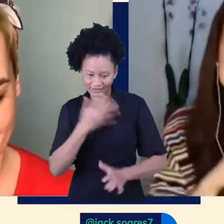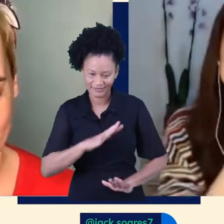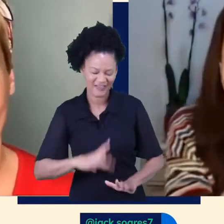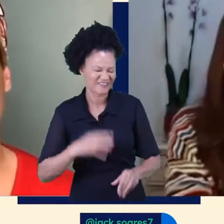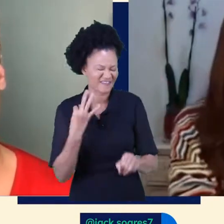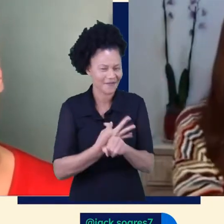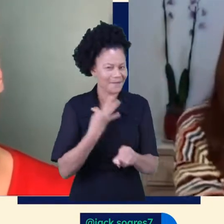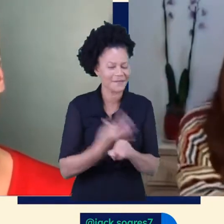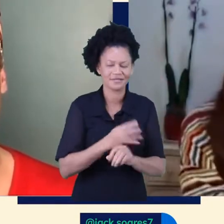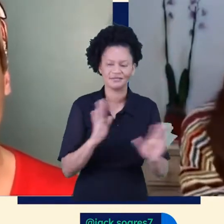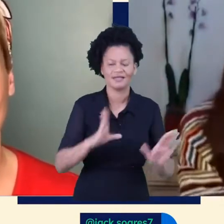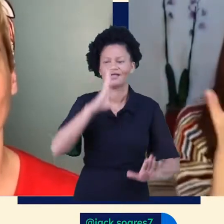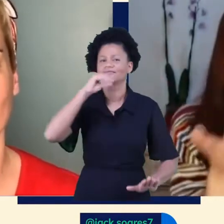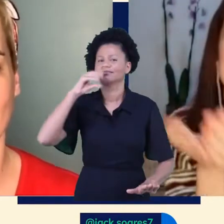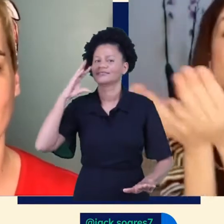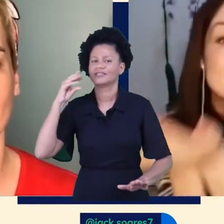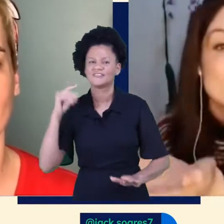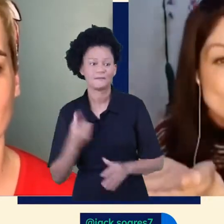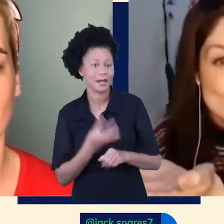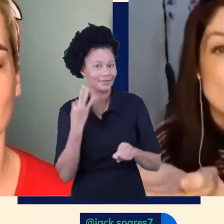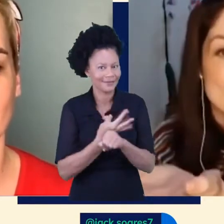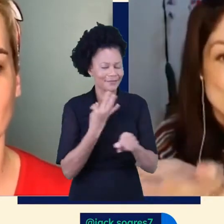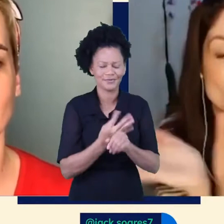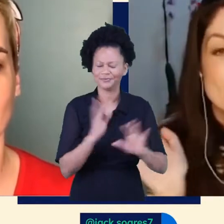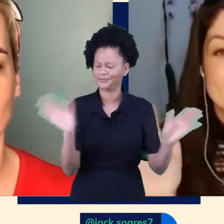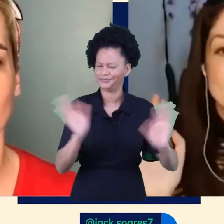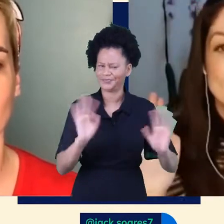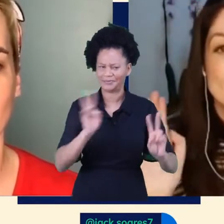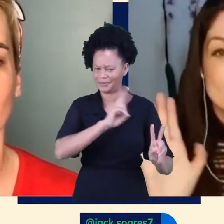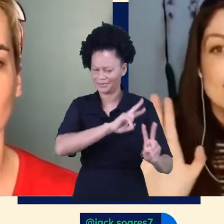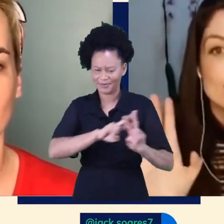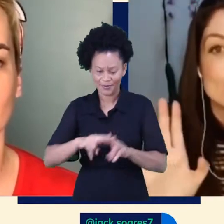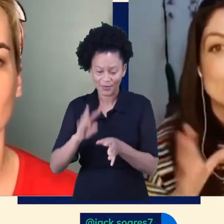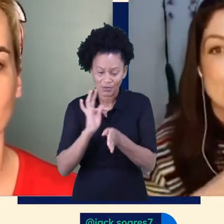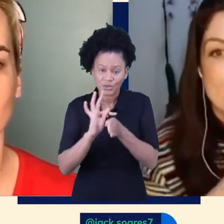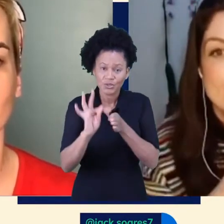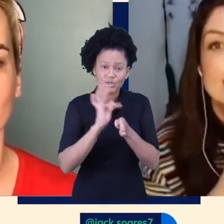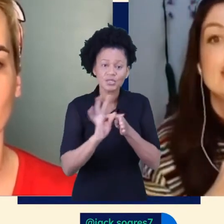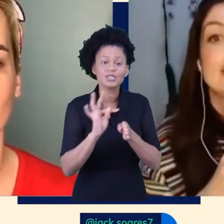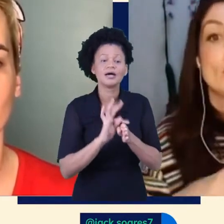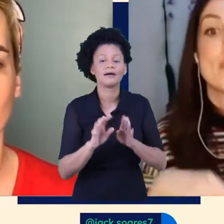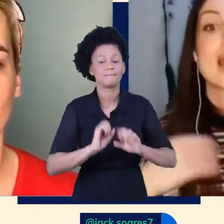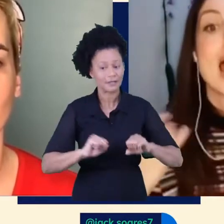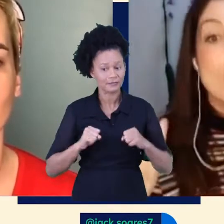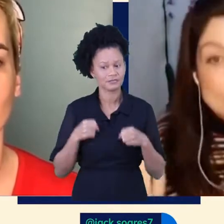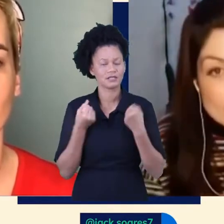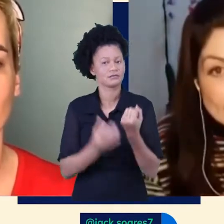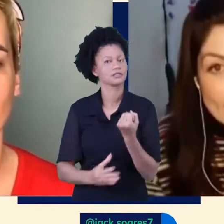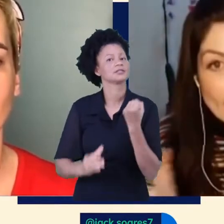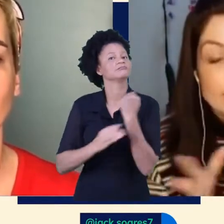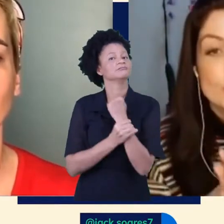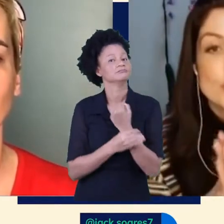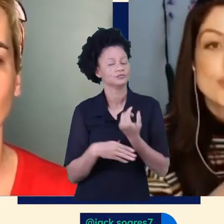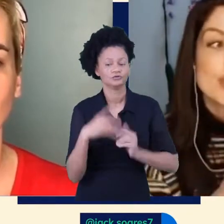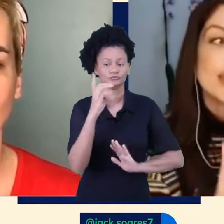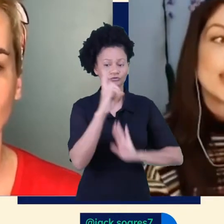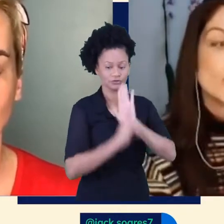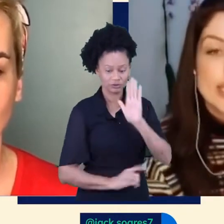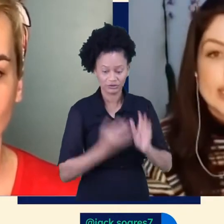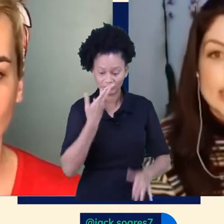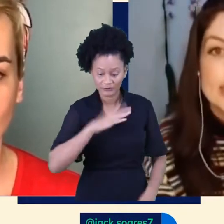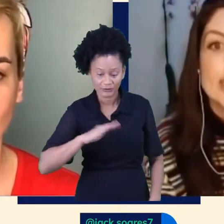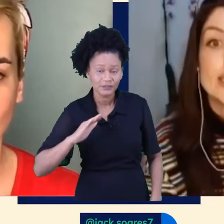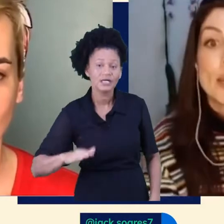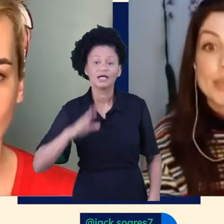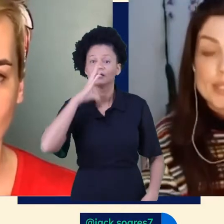para isso. Conselho Tutelar é para defender e garantir os direitos de crianças e adolescentes, tá? Então, é para auxiliar. Então, se você não